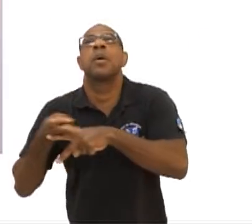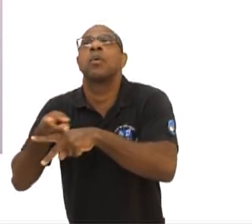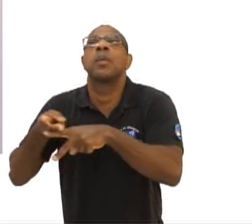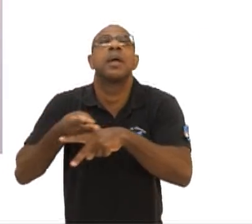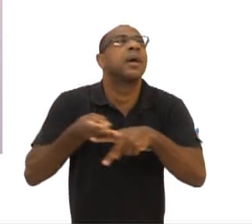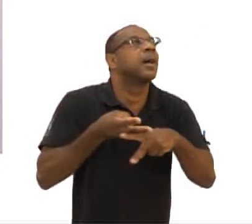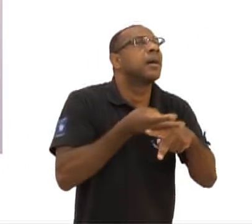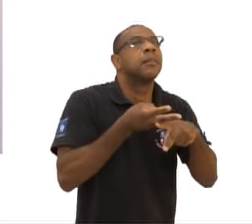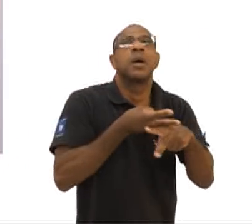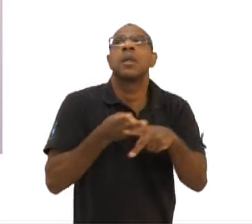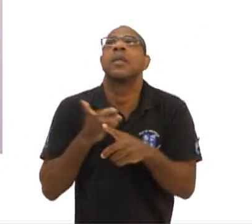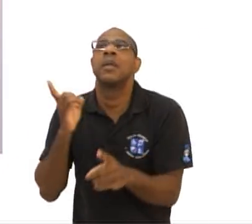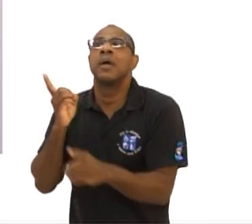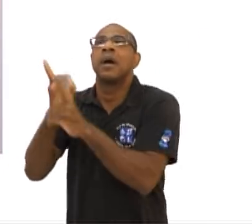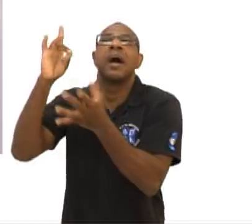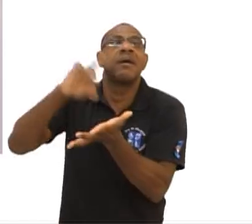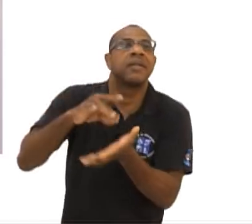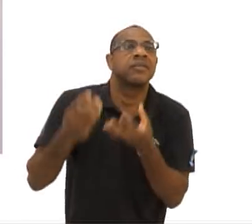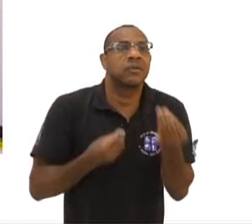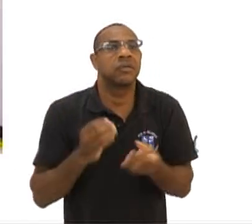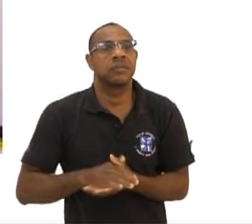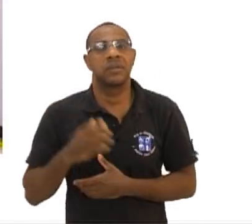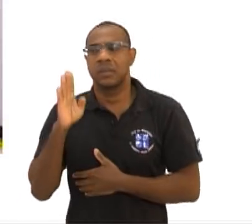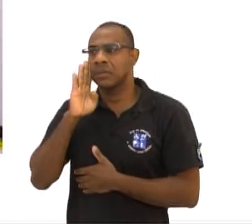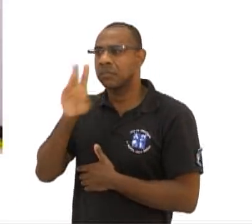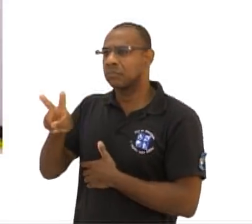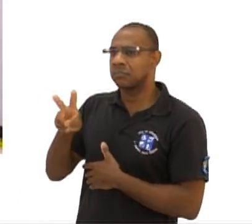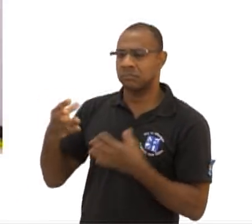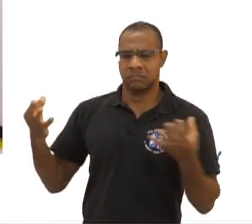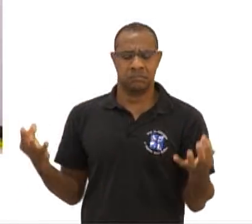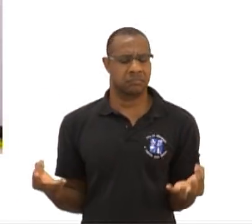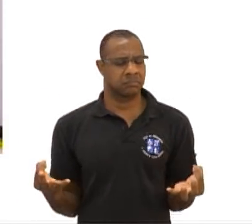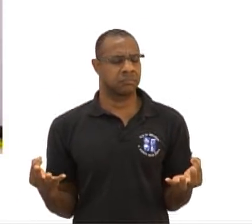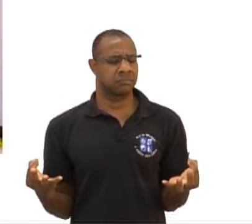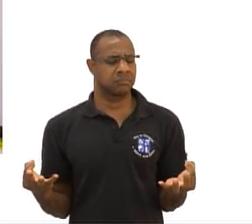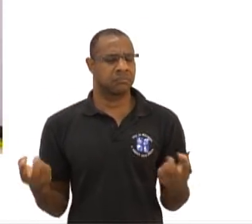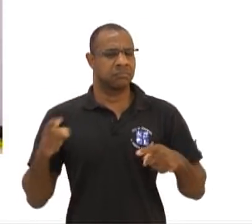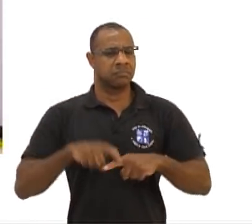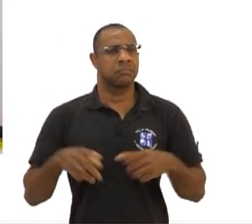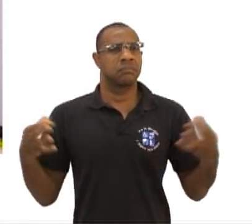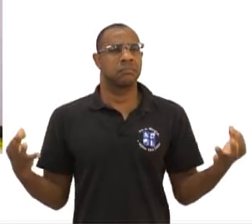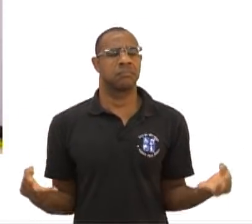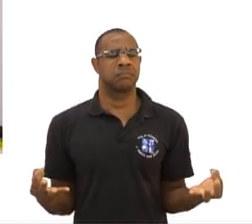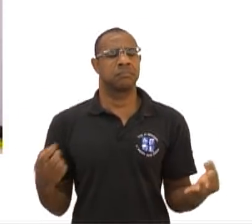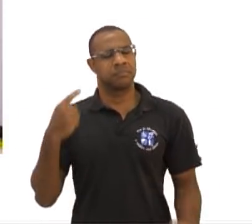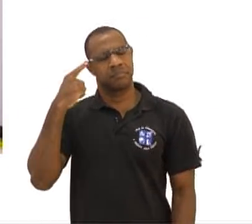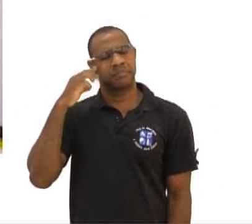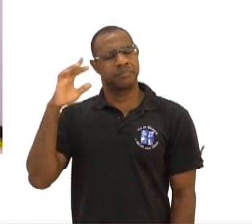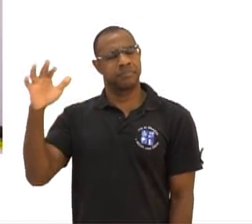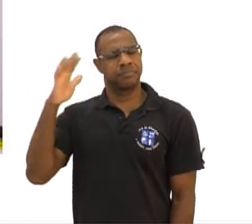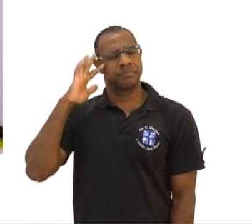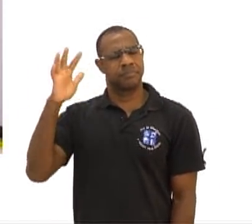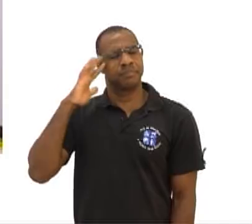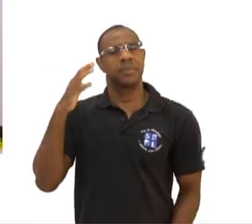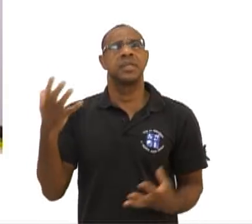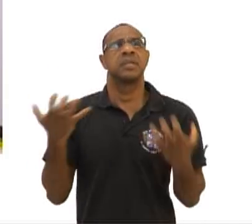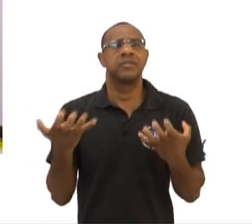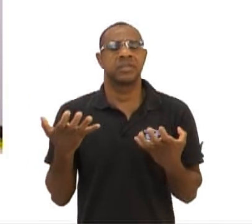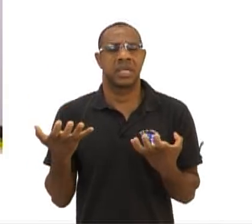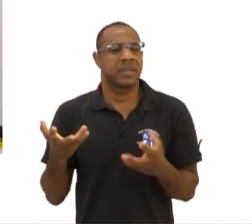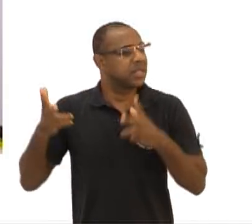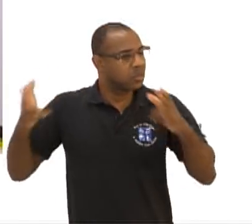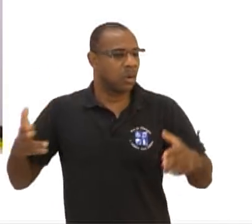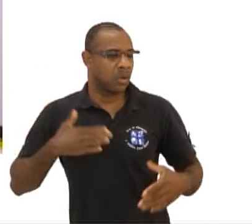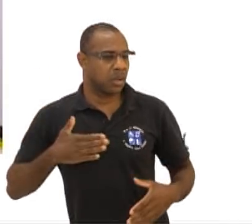Até que ele encontrou um grupo de monges que meditavam. Ele sentou na posição de lótus e pensou: eles querem a mesma coisa que